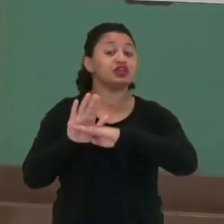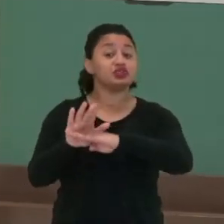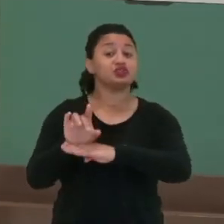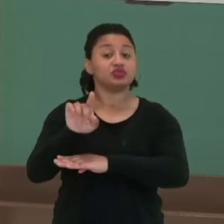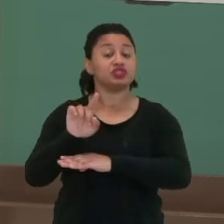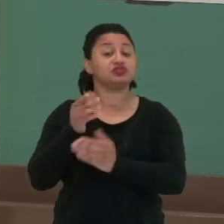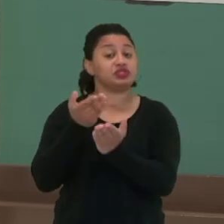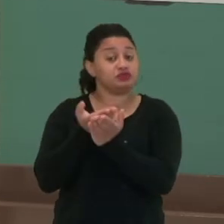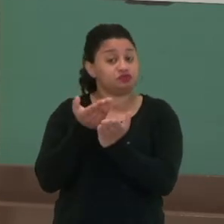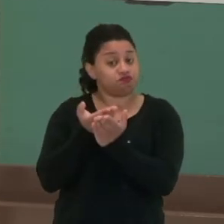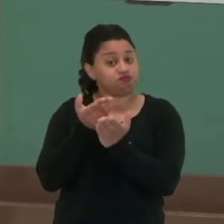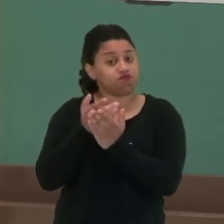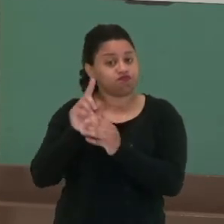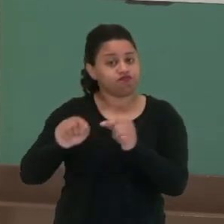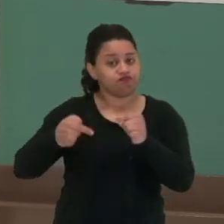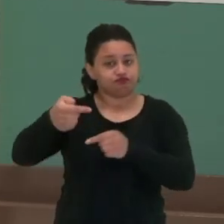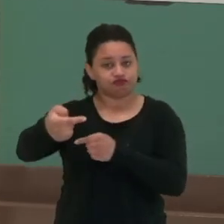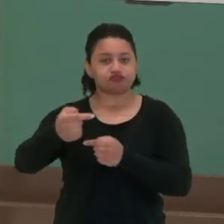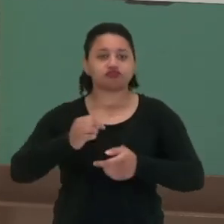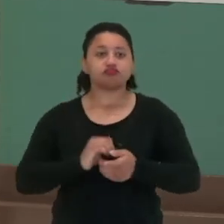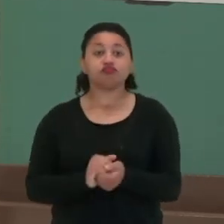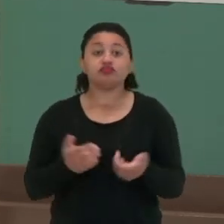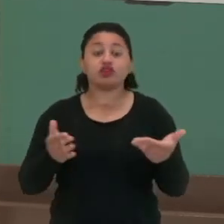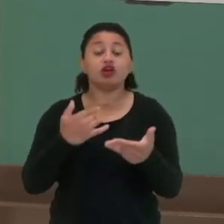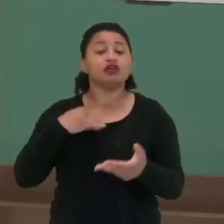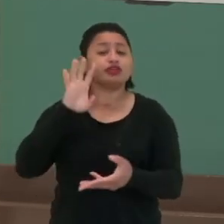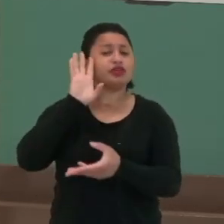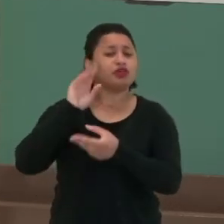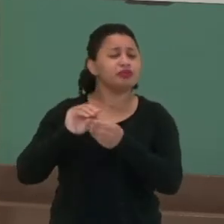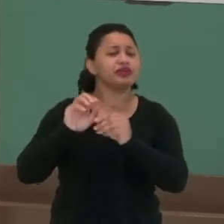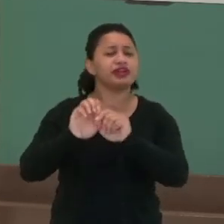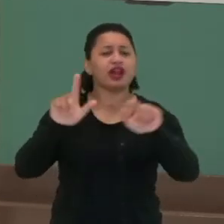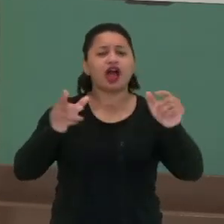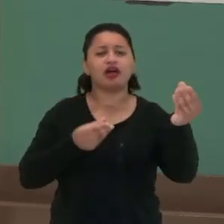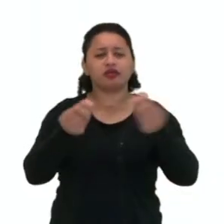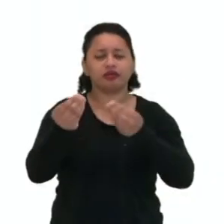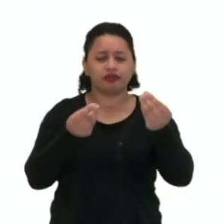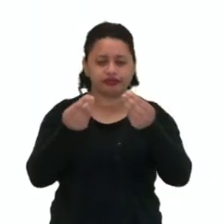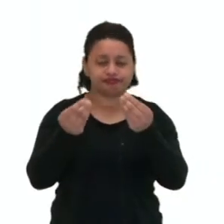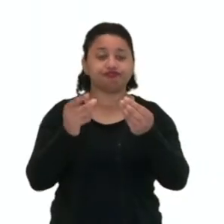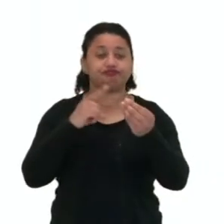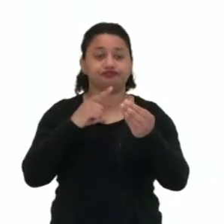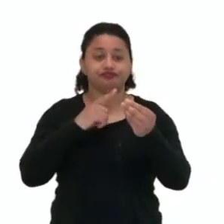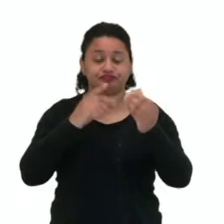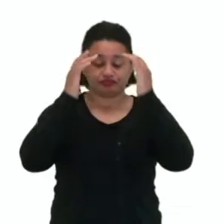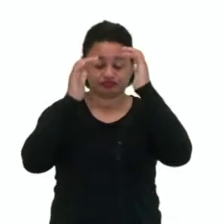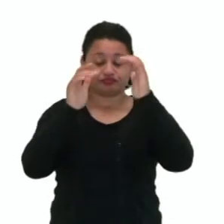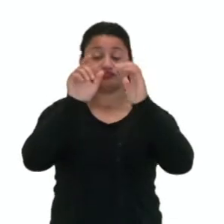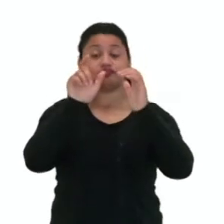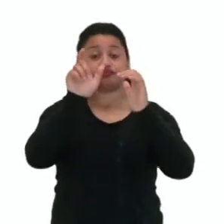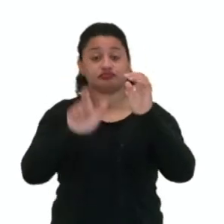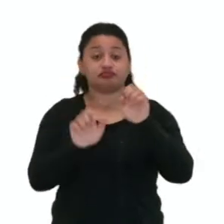seus estudos. Então vamos entender mais um pouquinho sobre esse sistema nervoso. Então nós temos o